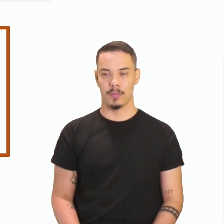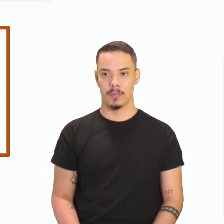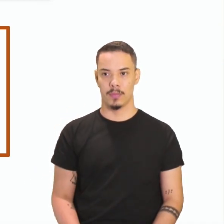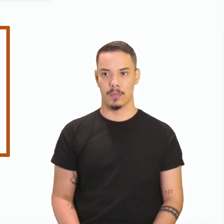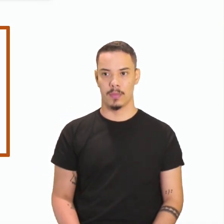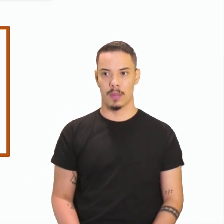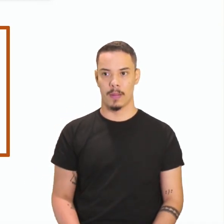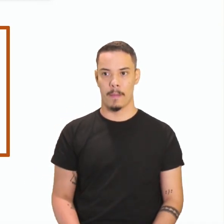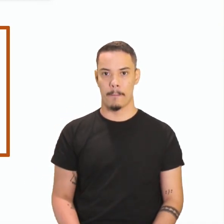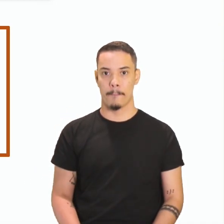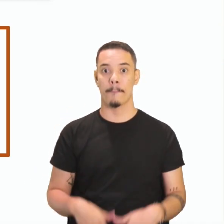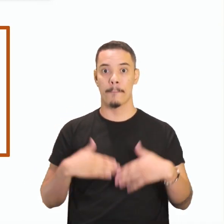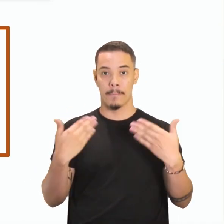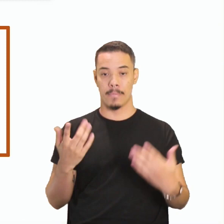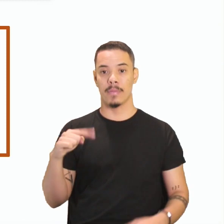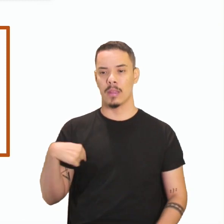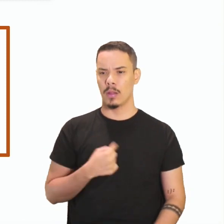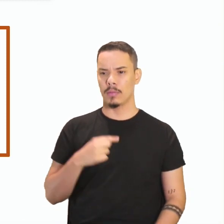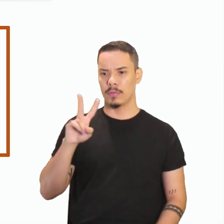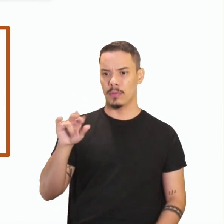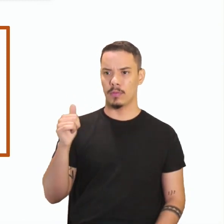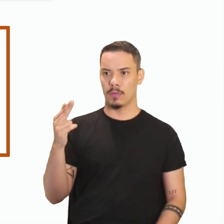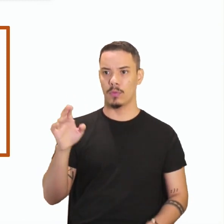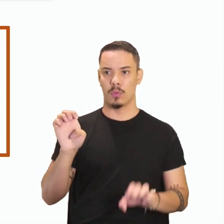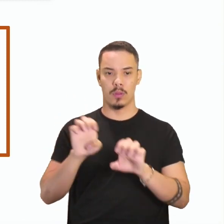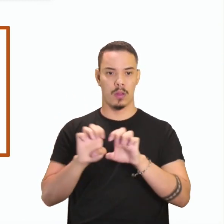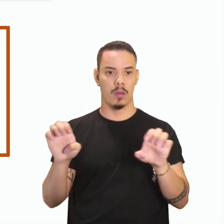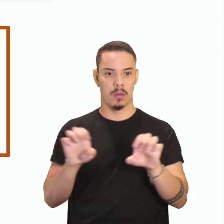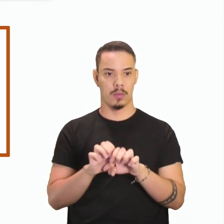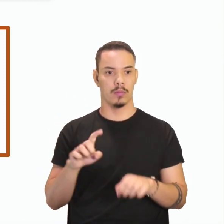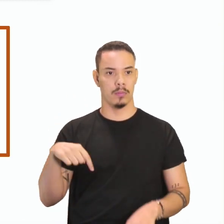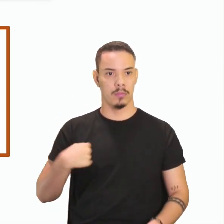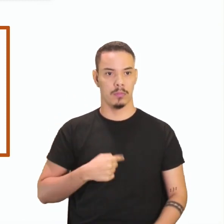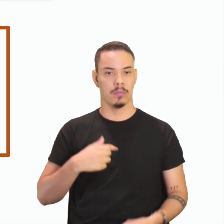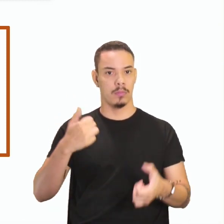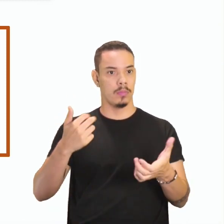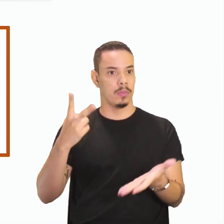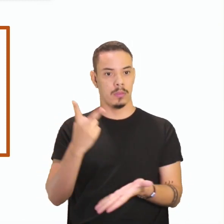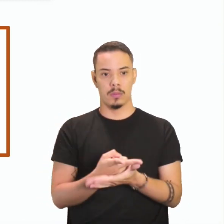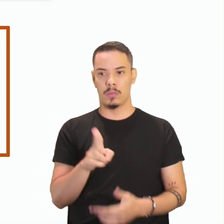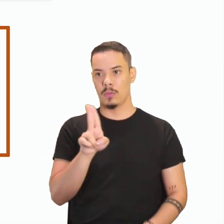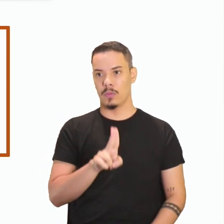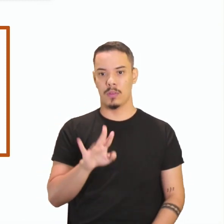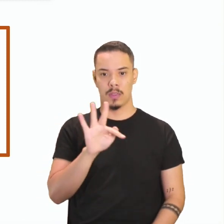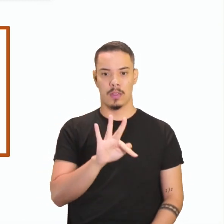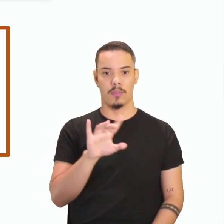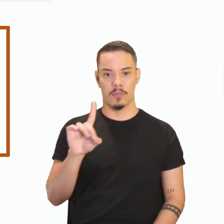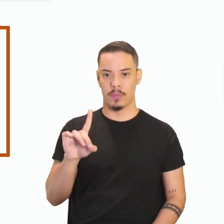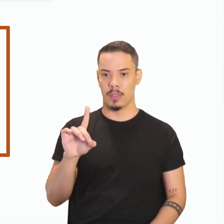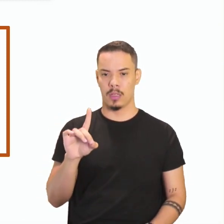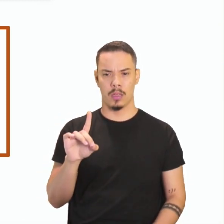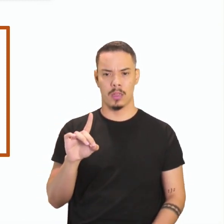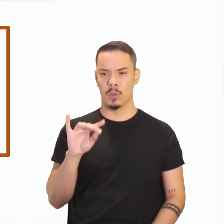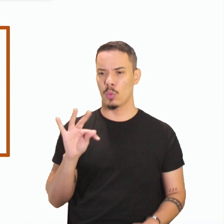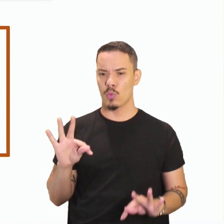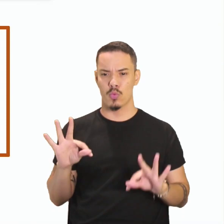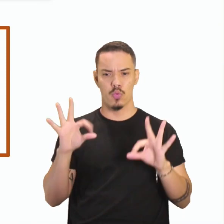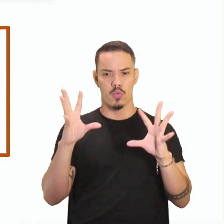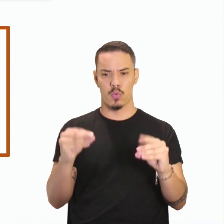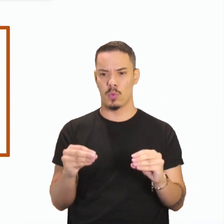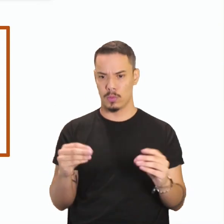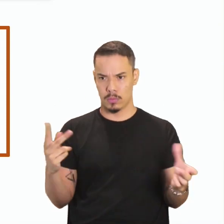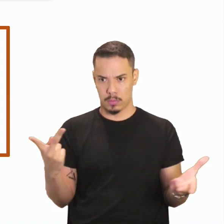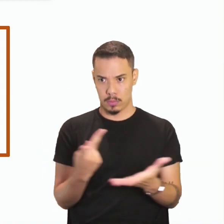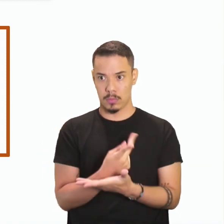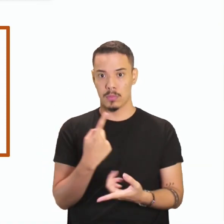E a gente vê que as equações são... Eu recomendo o seguinte, usar sempre FD cosseno de θ, em todas as situações.